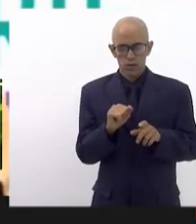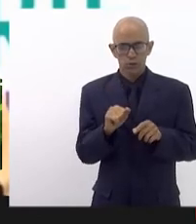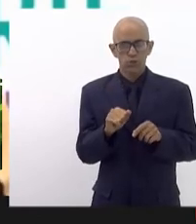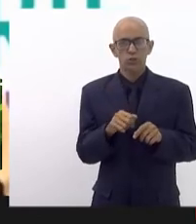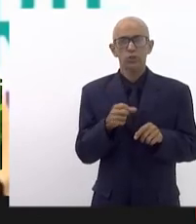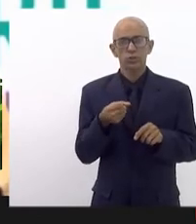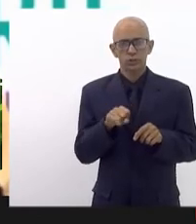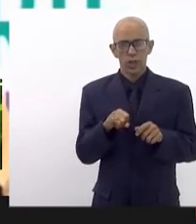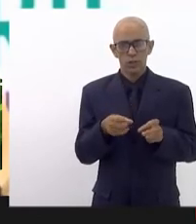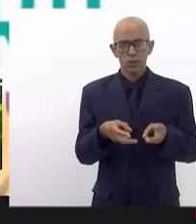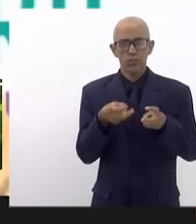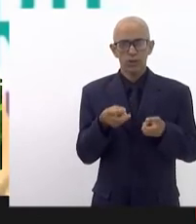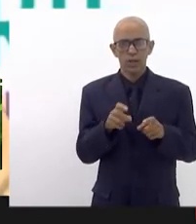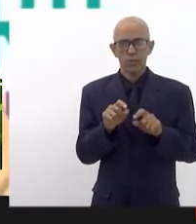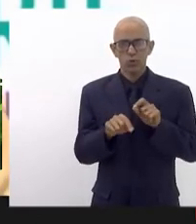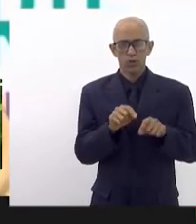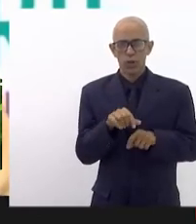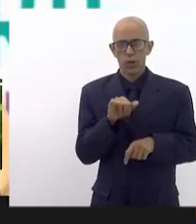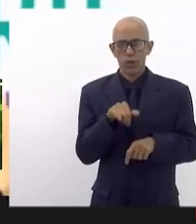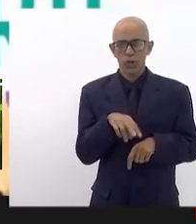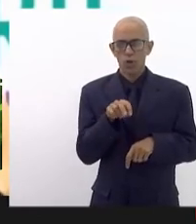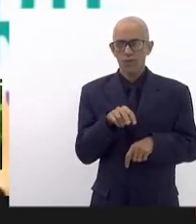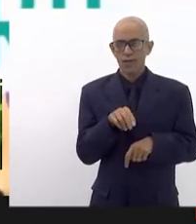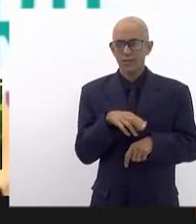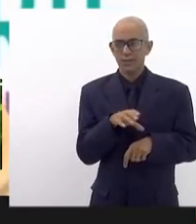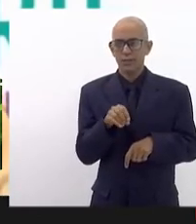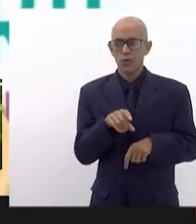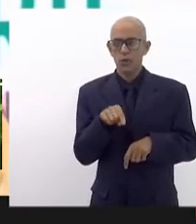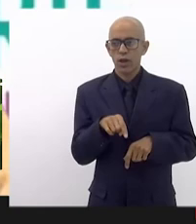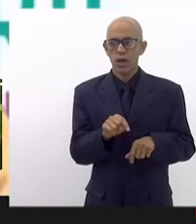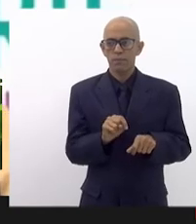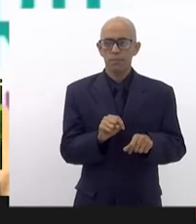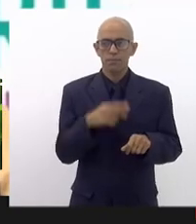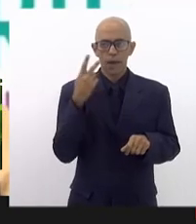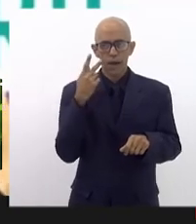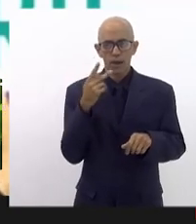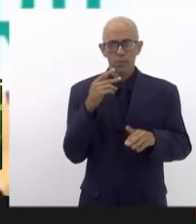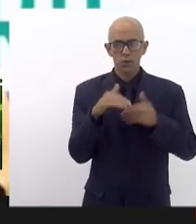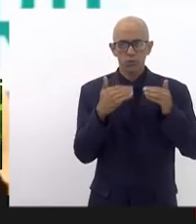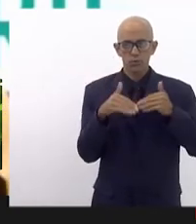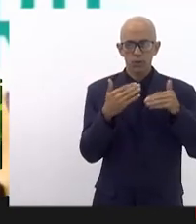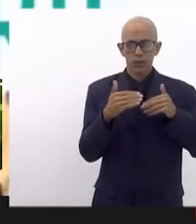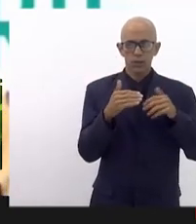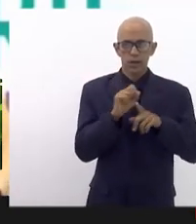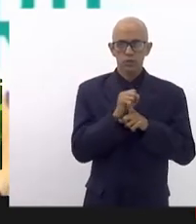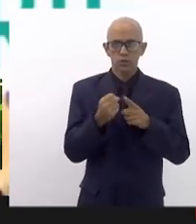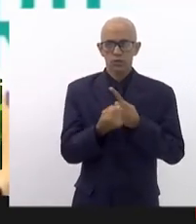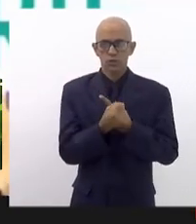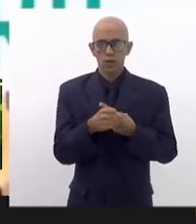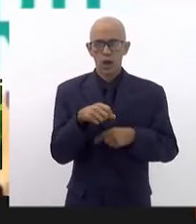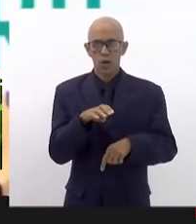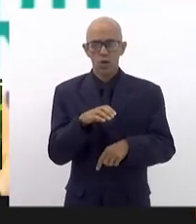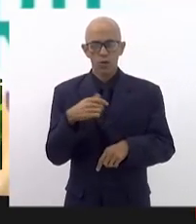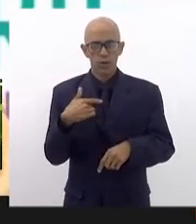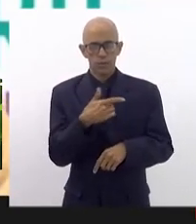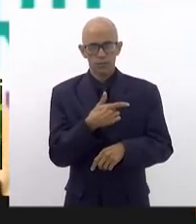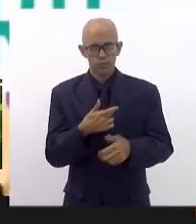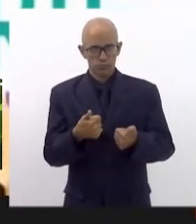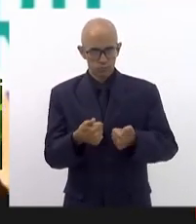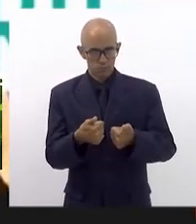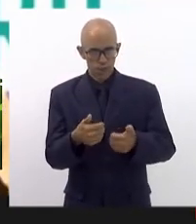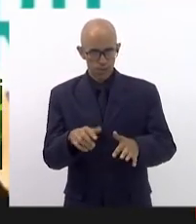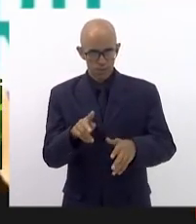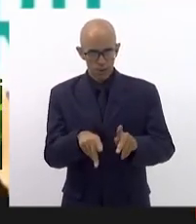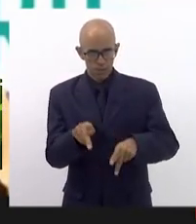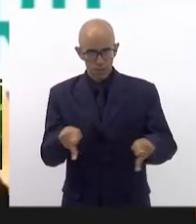que inovação se faz para geração de prosperidade na sociedade e bem-estar, bem-estar para a sociedade. E sendo